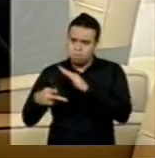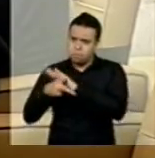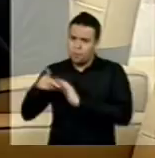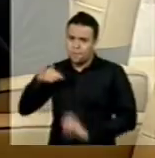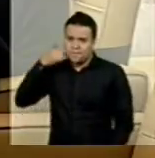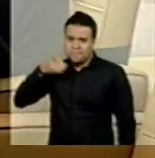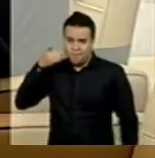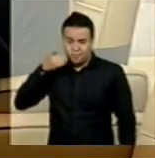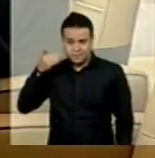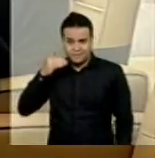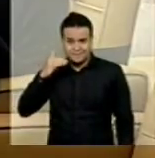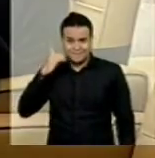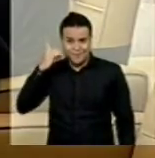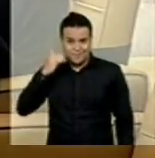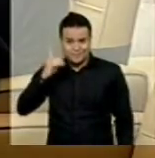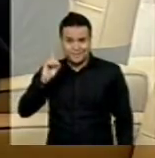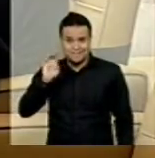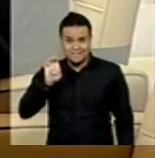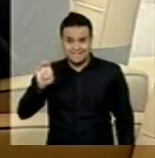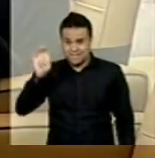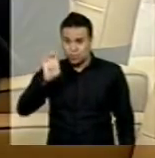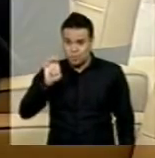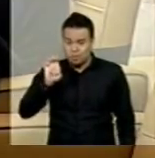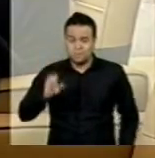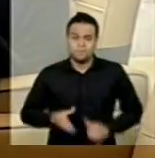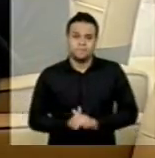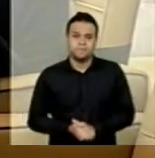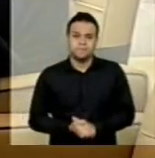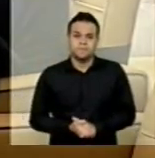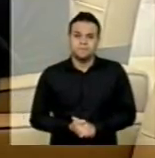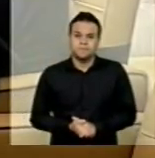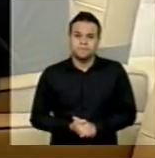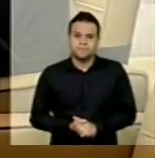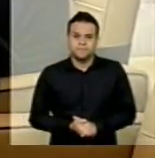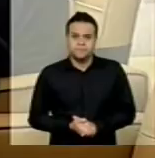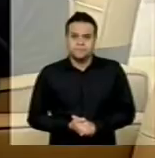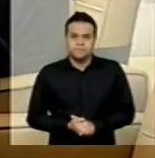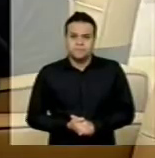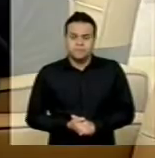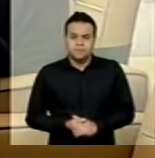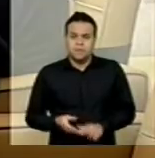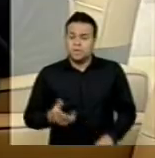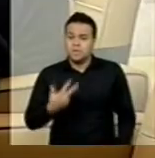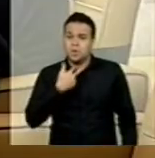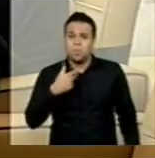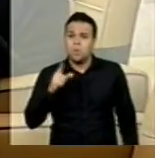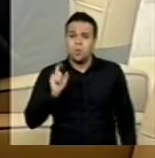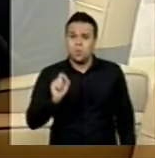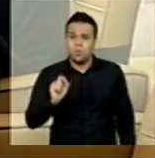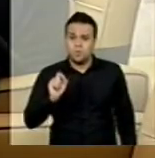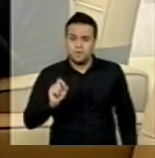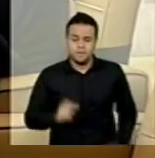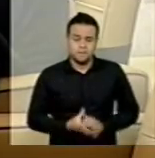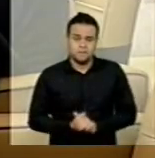estaduais. A entidade não pode, em termos de atividade a ser desenvolvida, extravasar